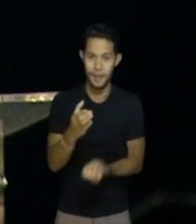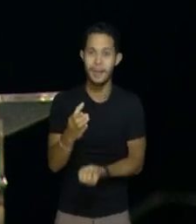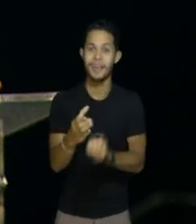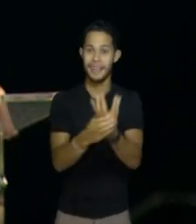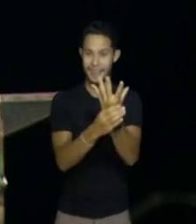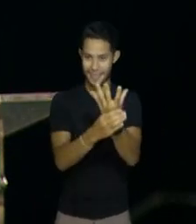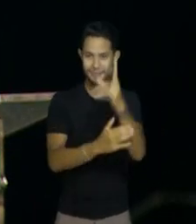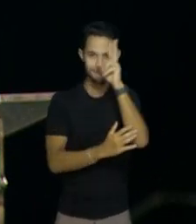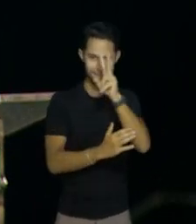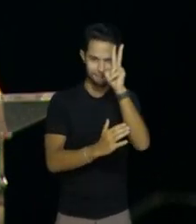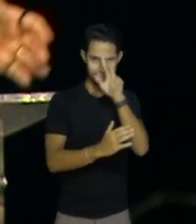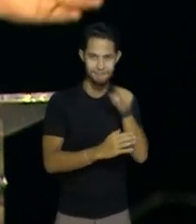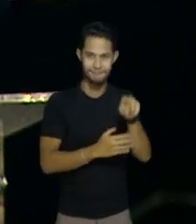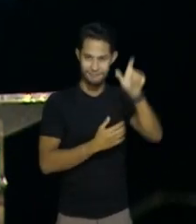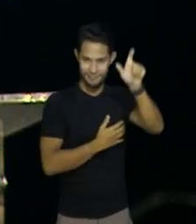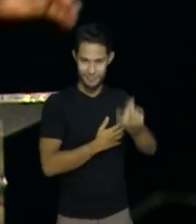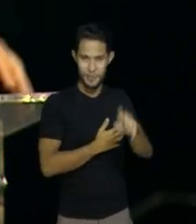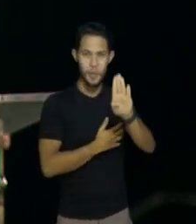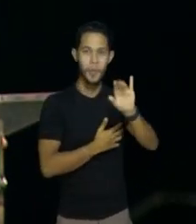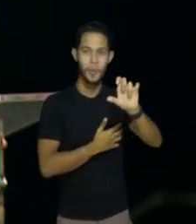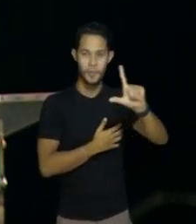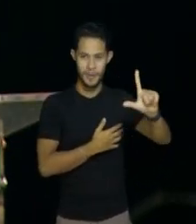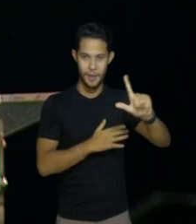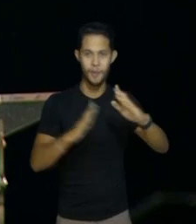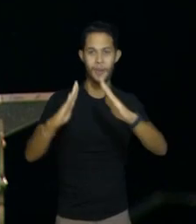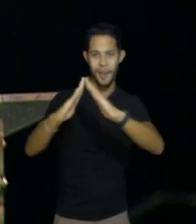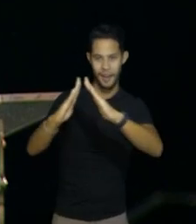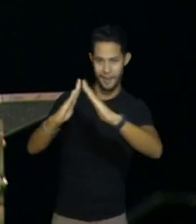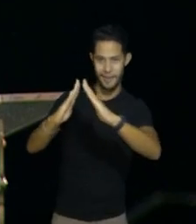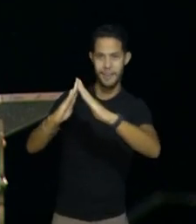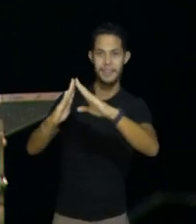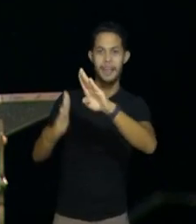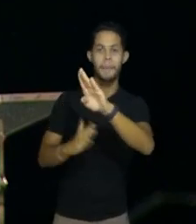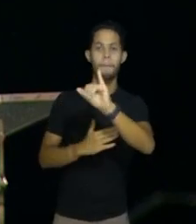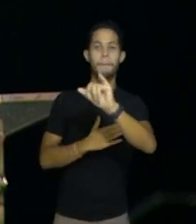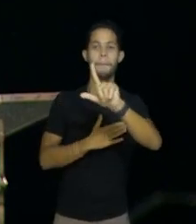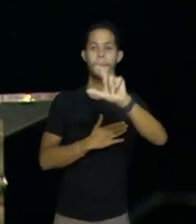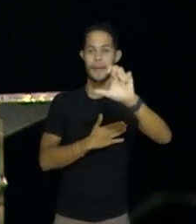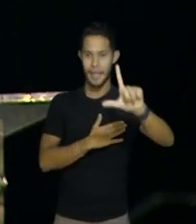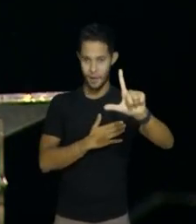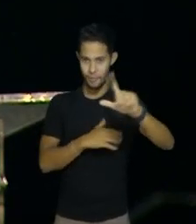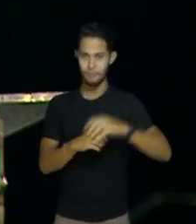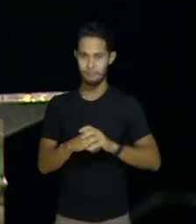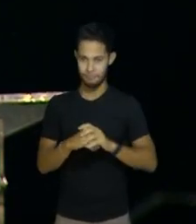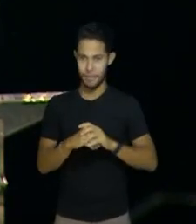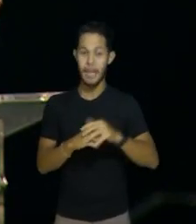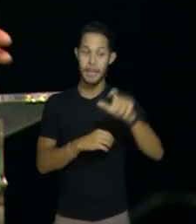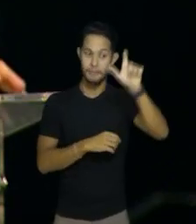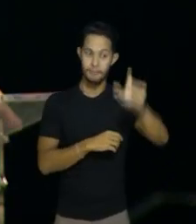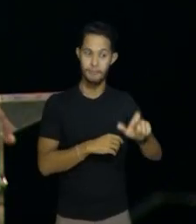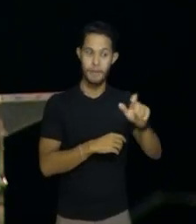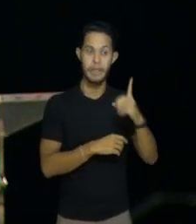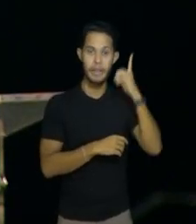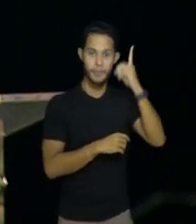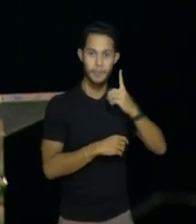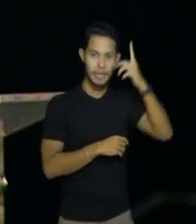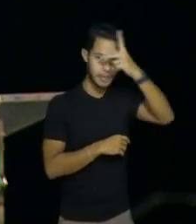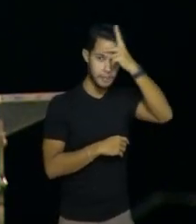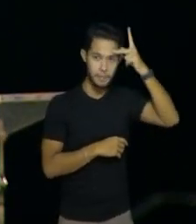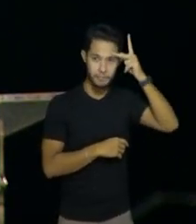atendimento multiprofissional. A deputada Paulinha esteve lá essa semana e viu. Ali a gente dá todo o suporte para a